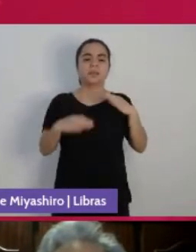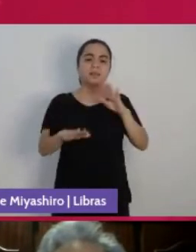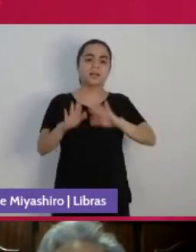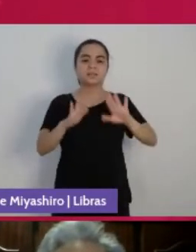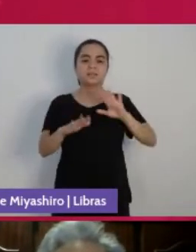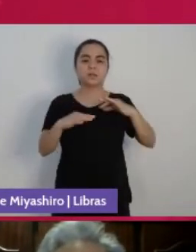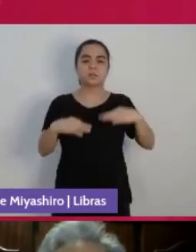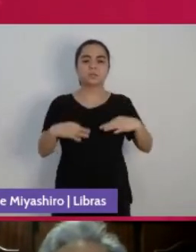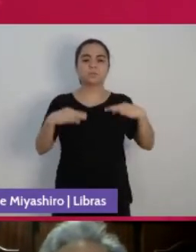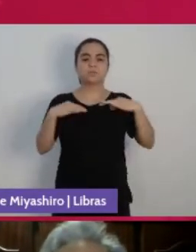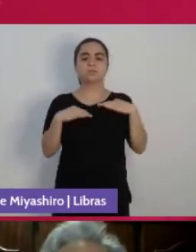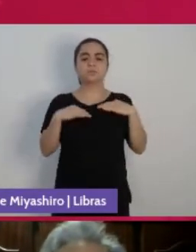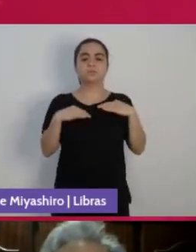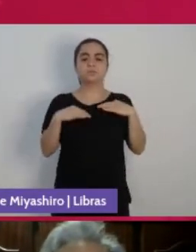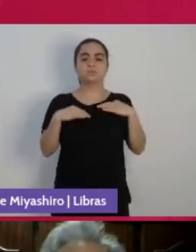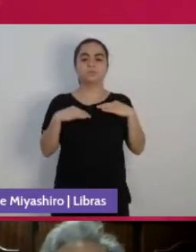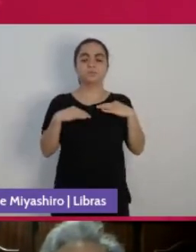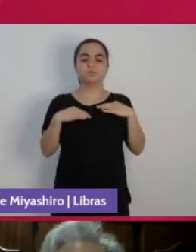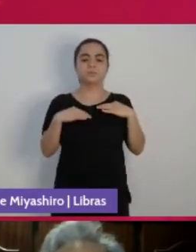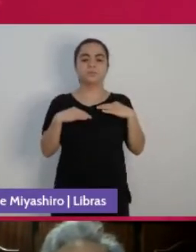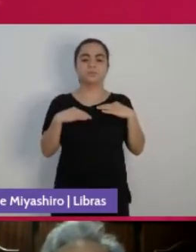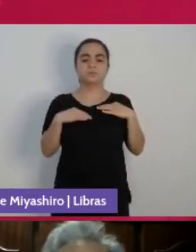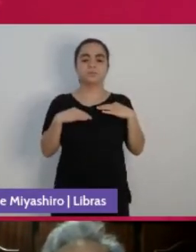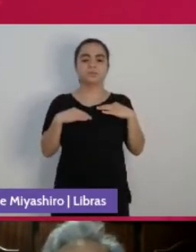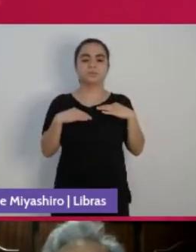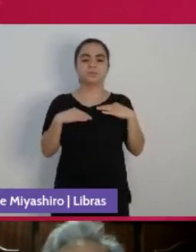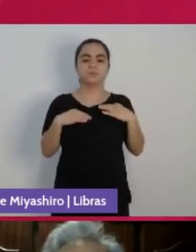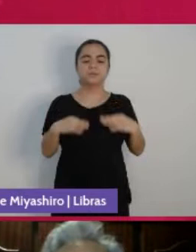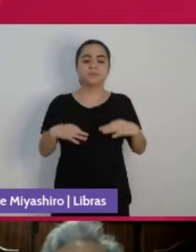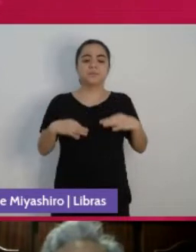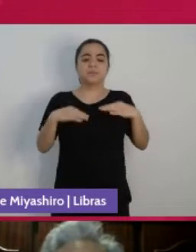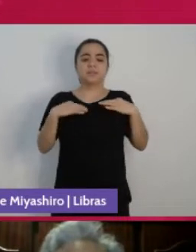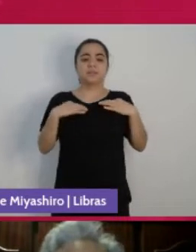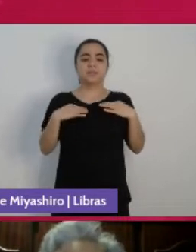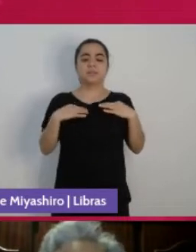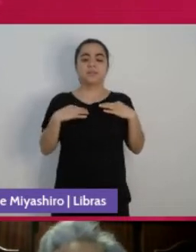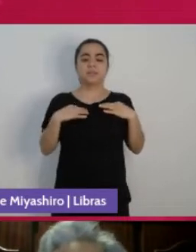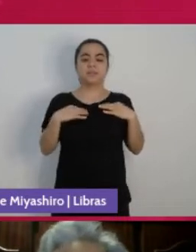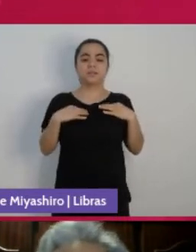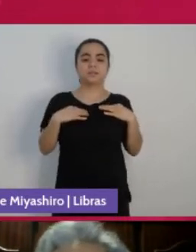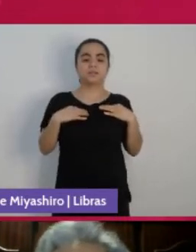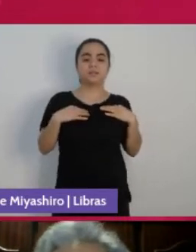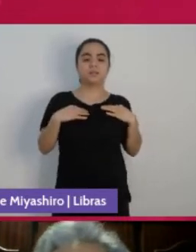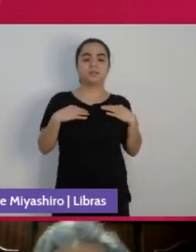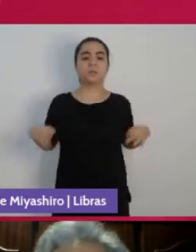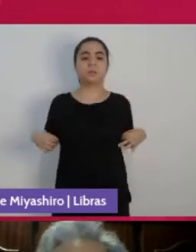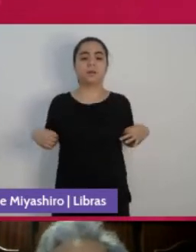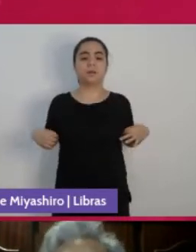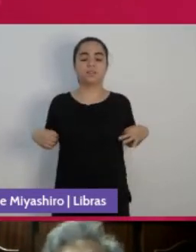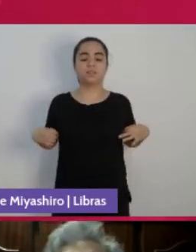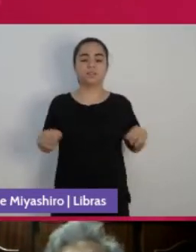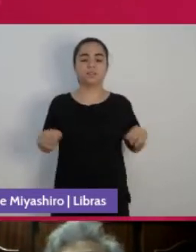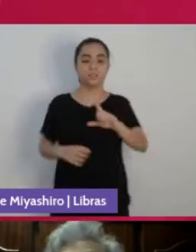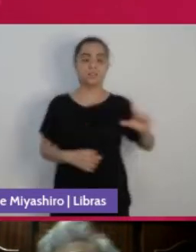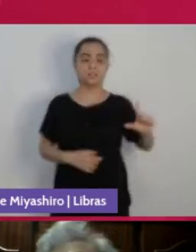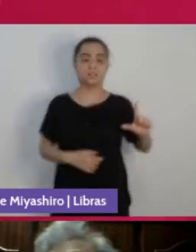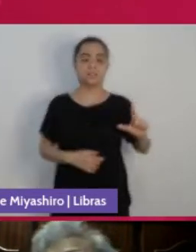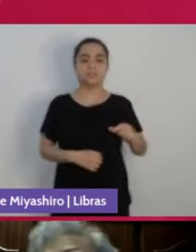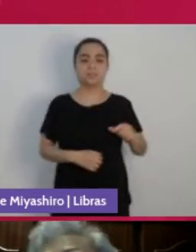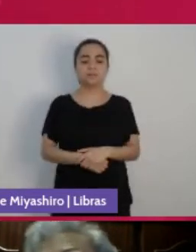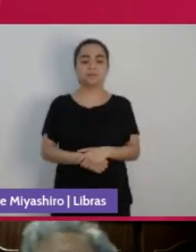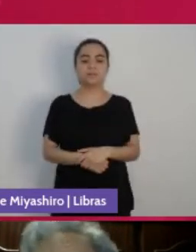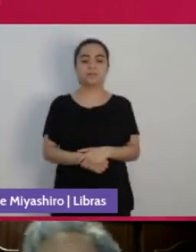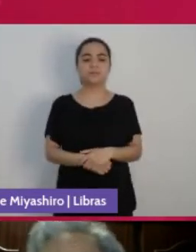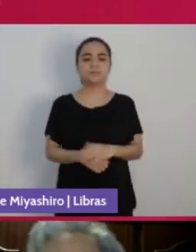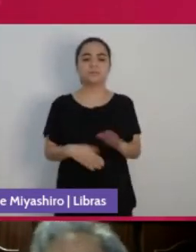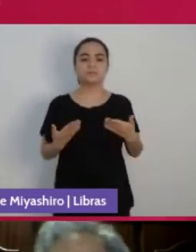músculo peitoral, ela está no quadrante lateral da mama. E aí, o que eu